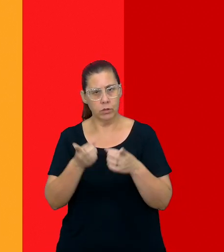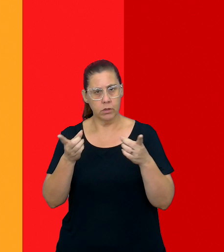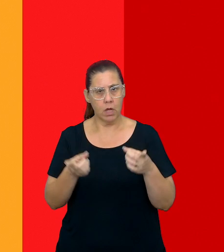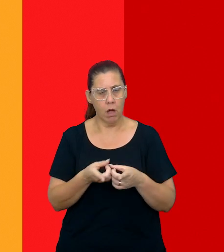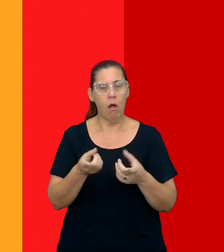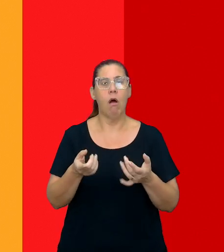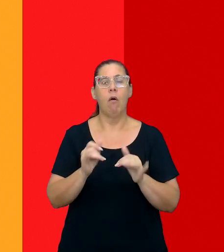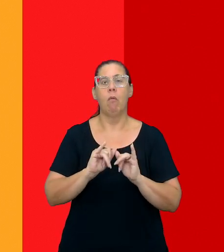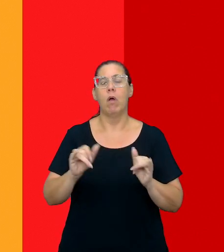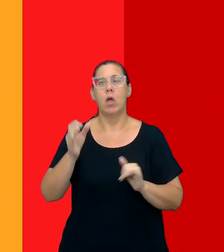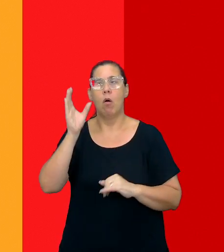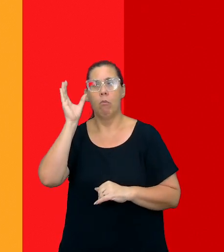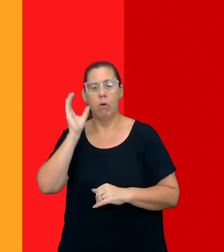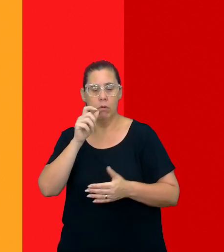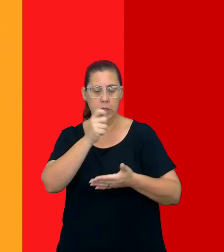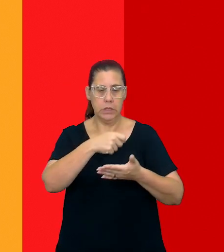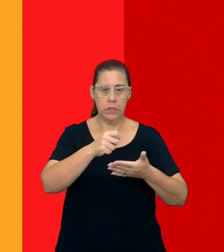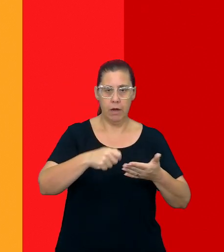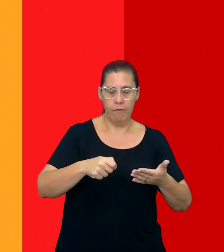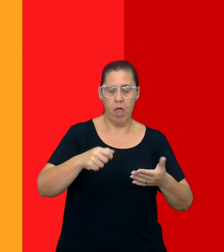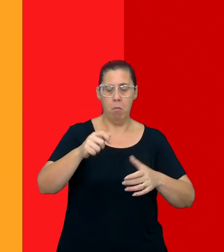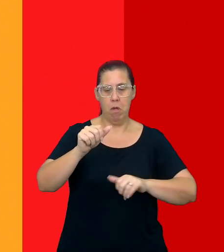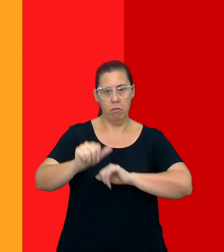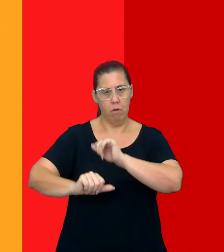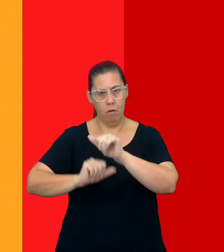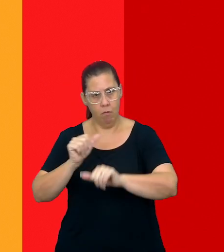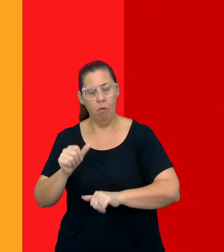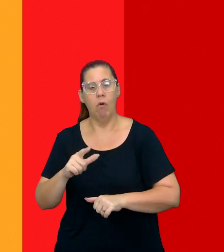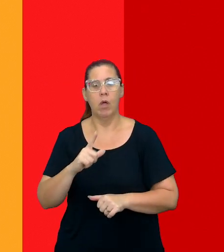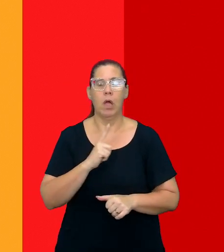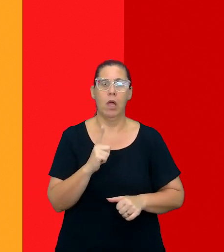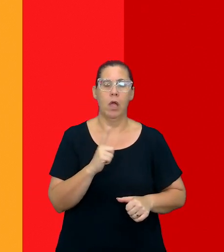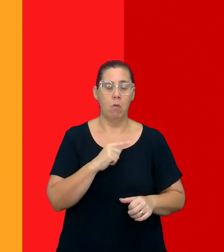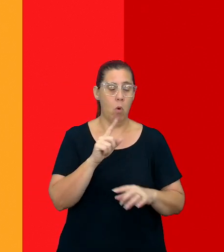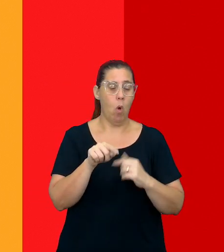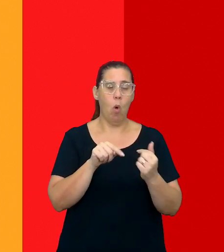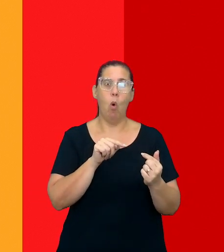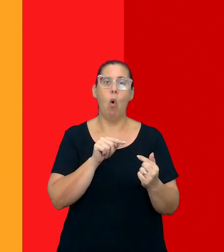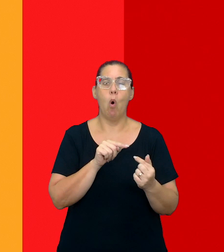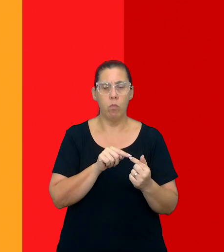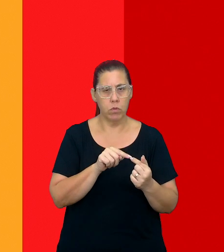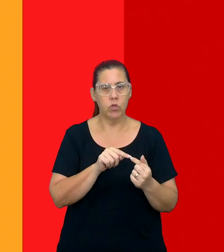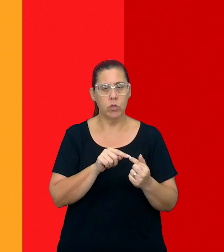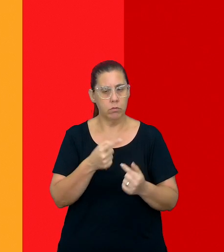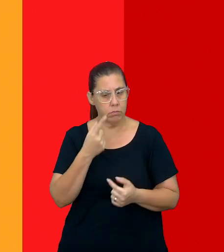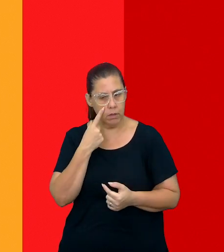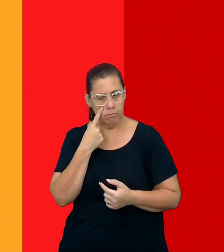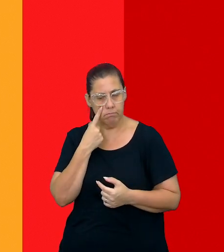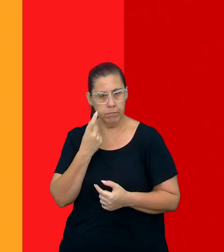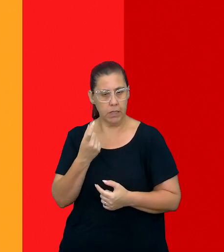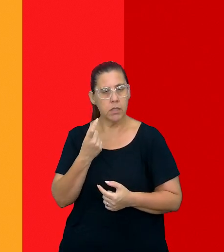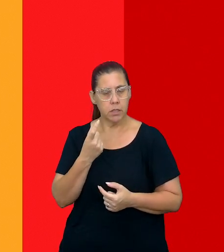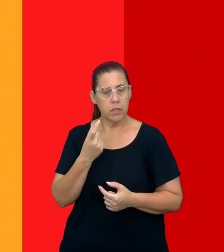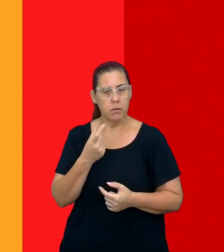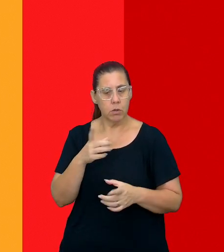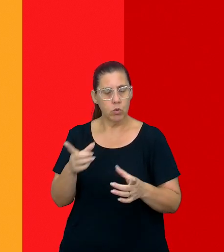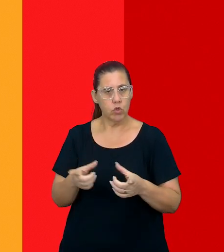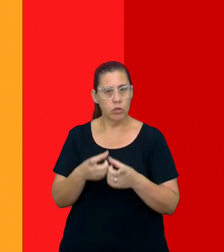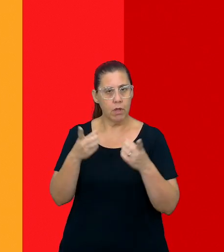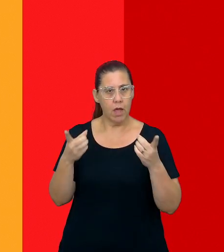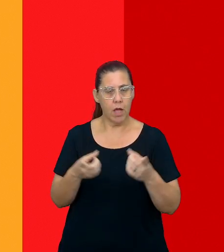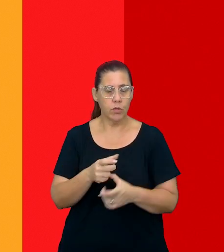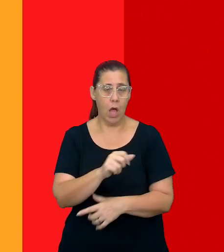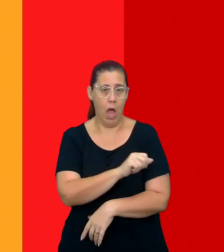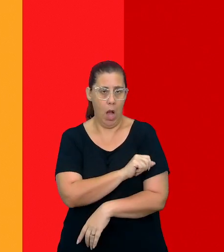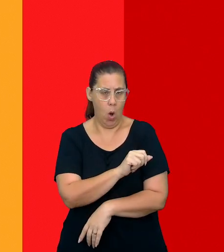de Conscientização, Escrever para Transformar, ela tem objetivos do ponto de vista didático. Os estudantes